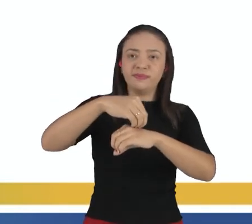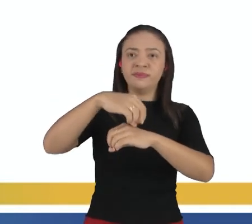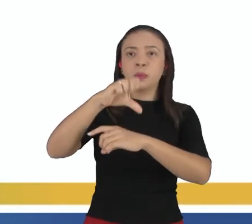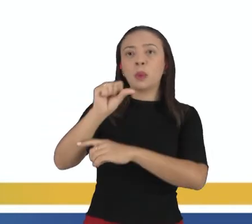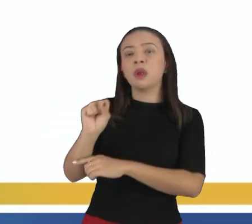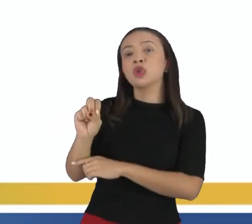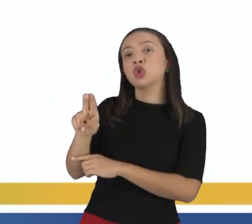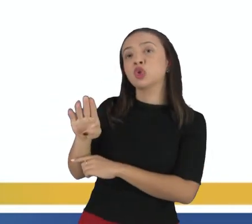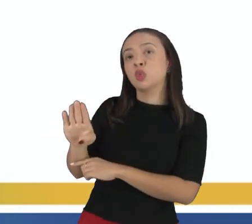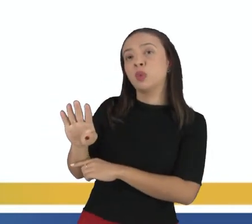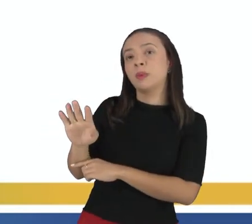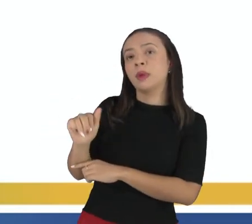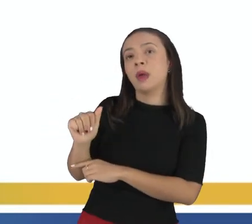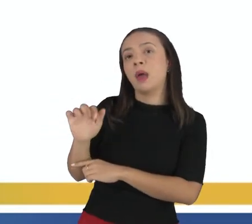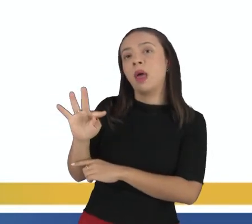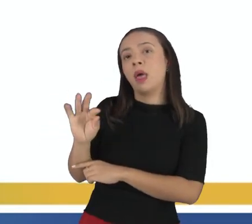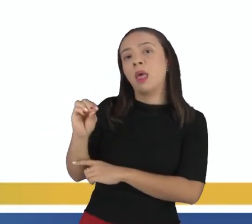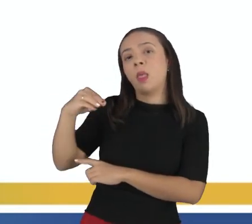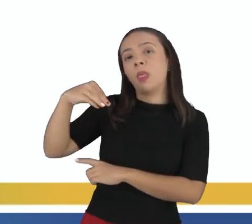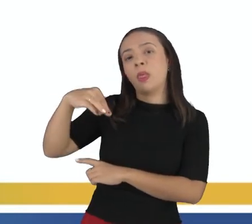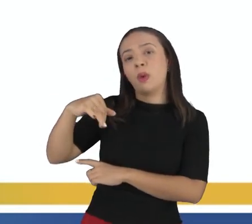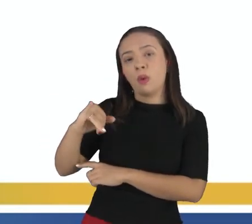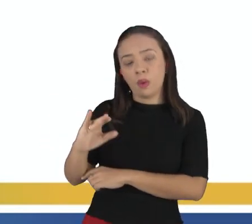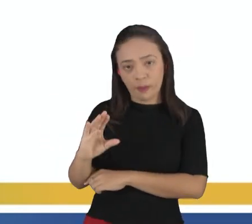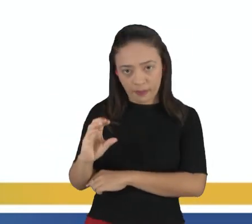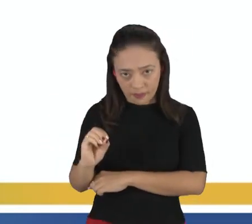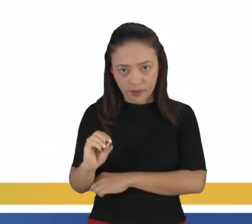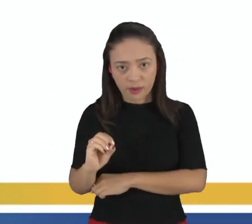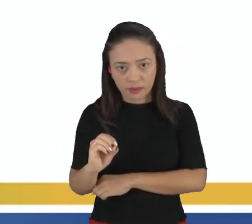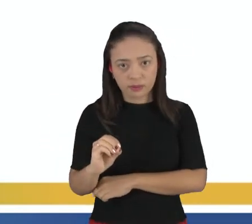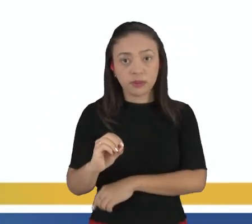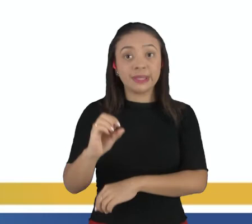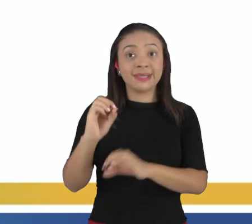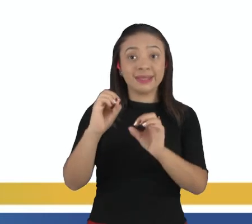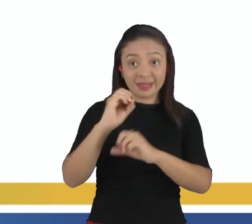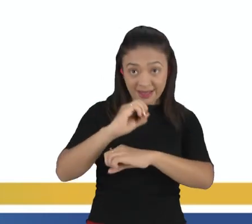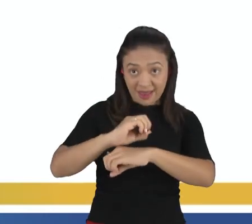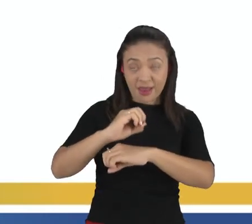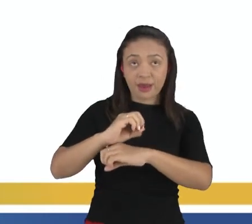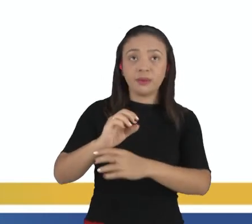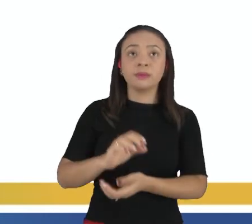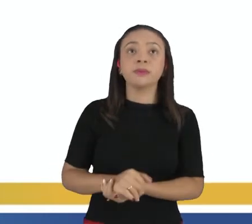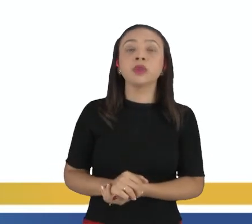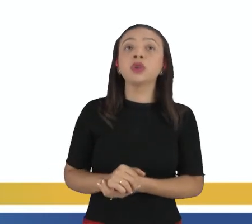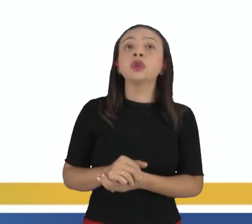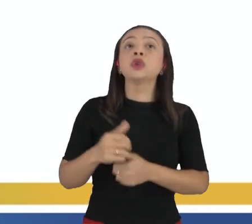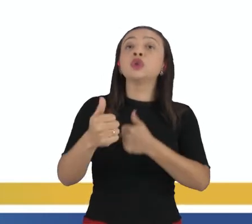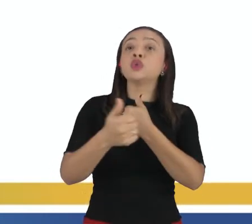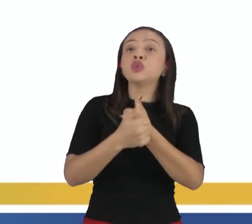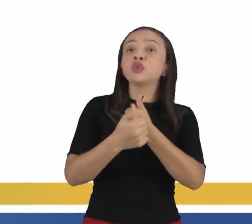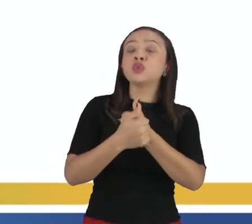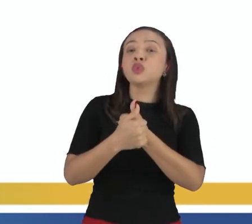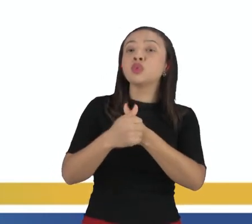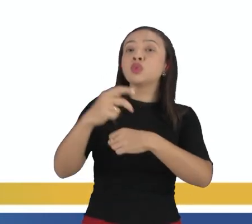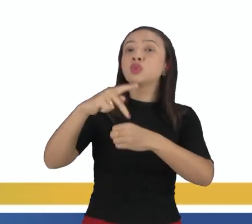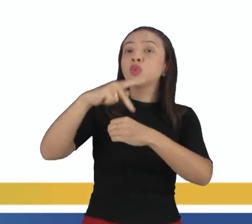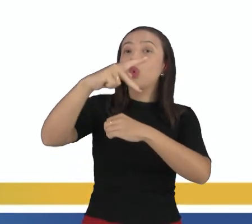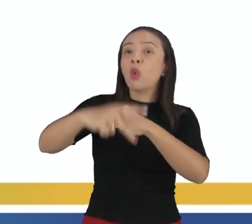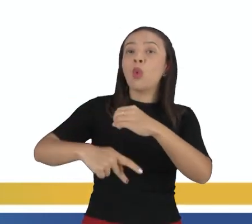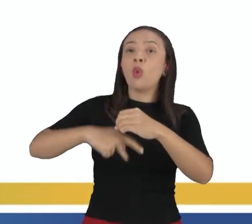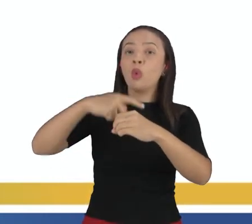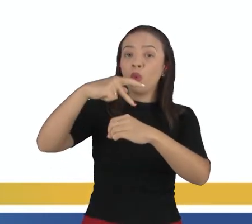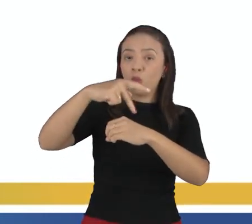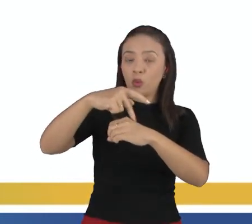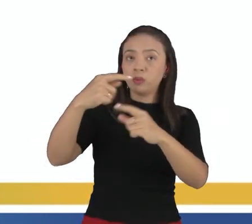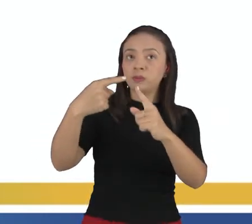de carga nula, localizada no núcleo do átomo junto aos prótons. E qual é o objetivo, qual é a função,